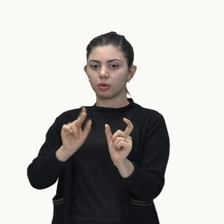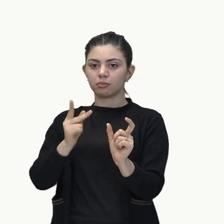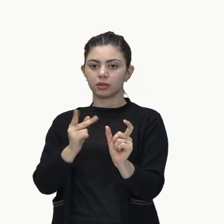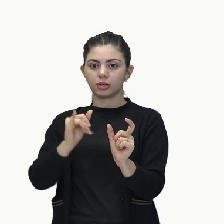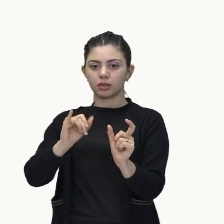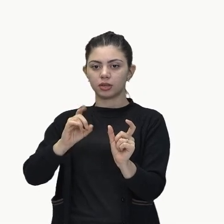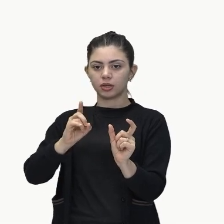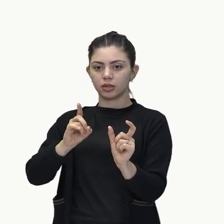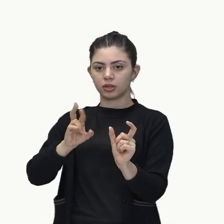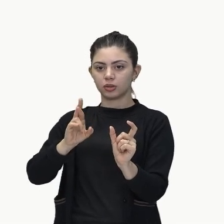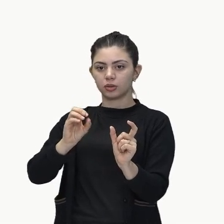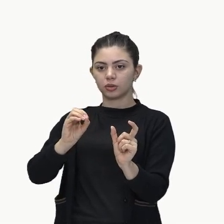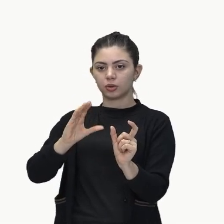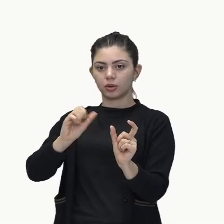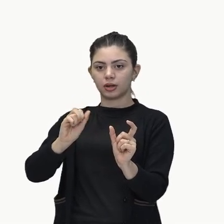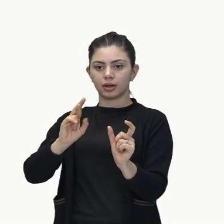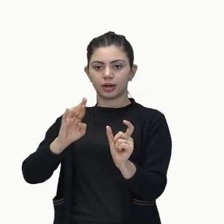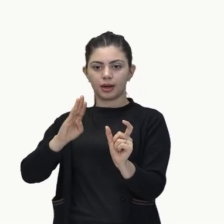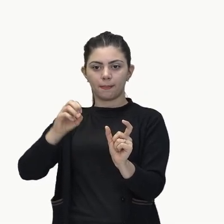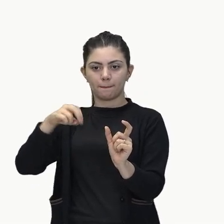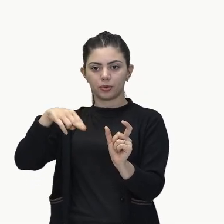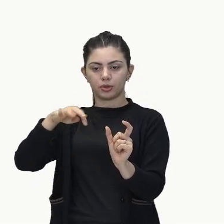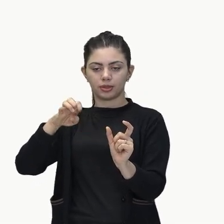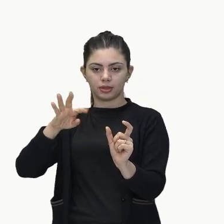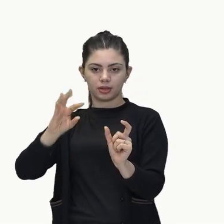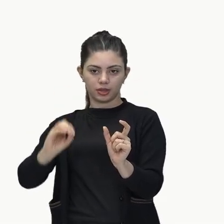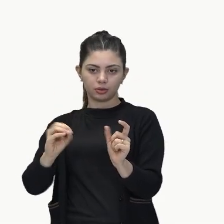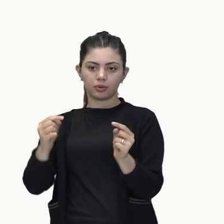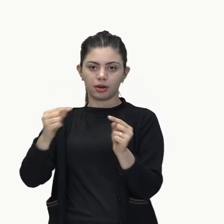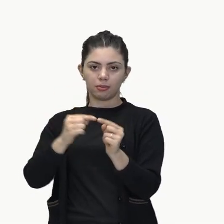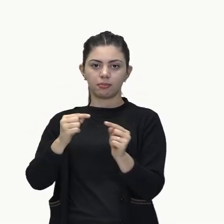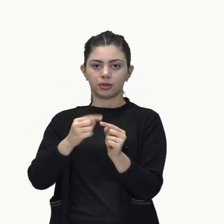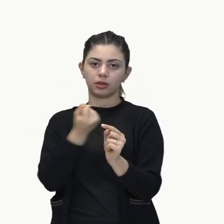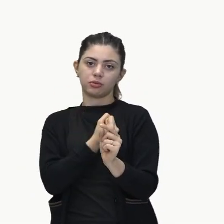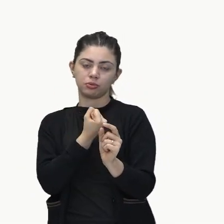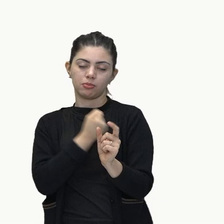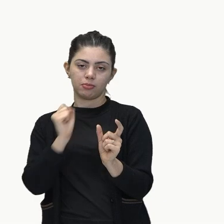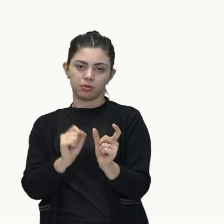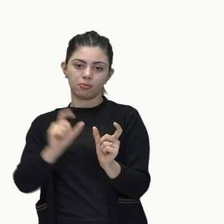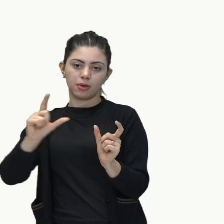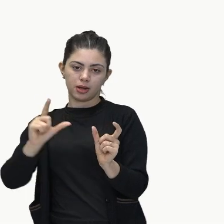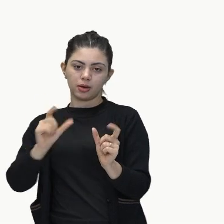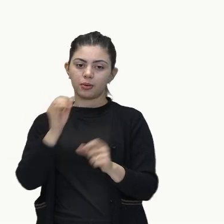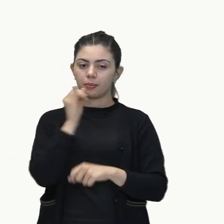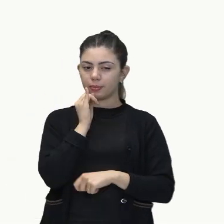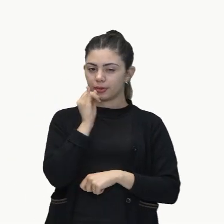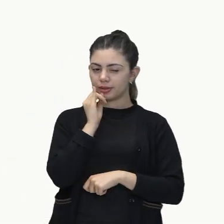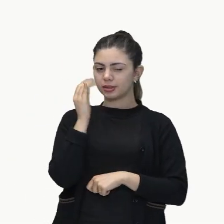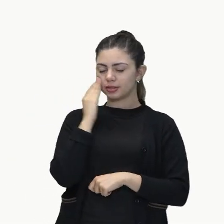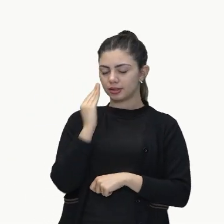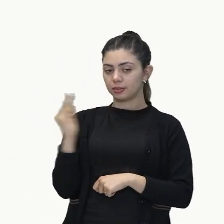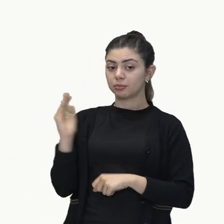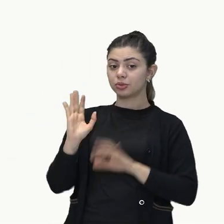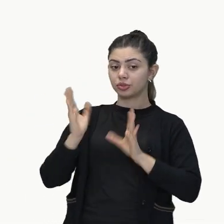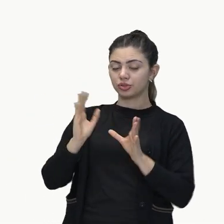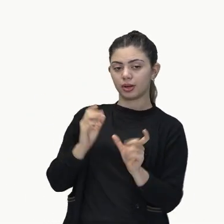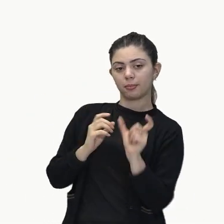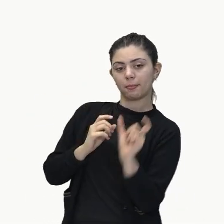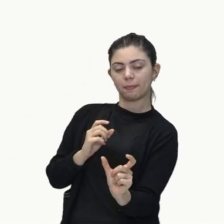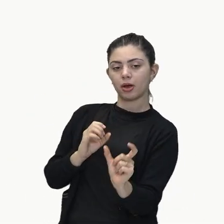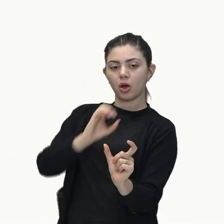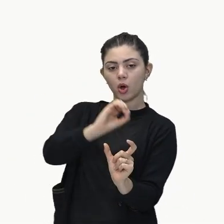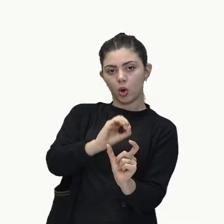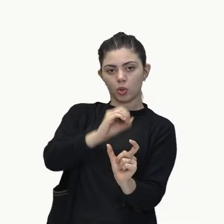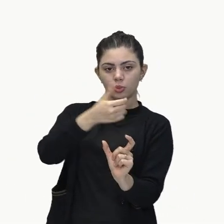correspondente ao maior radical. Então, nesses exemplos aqui, ó, tá aqui o oxigênio.